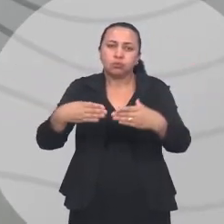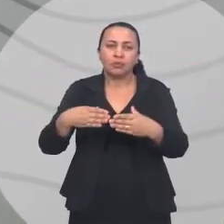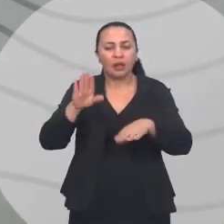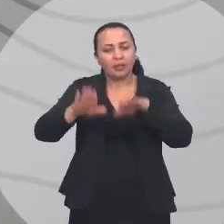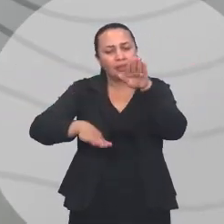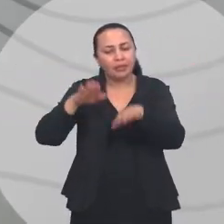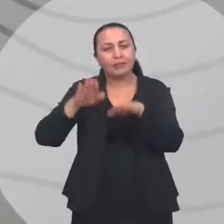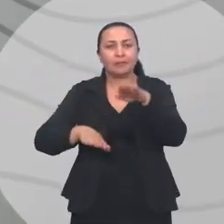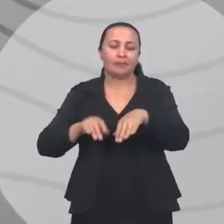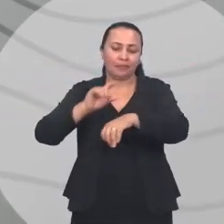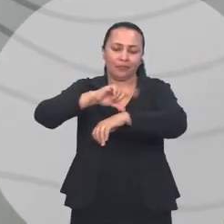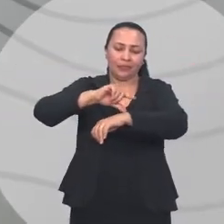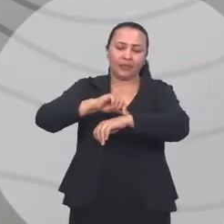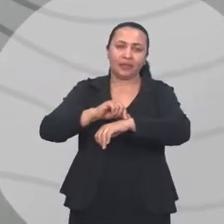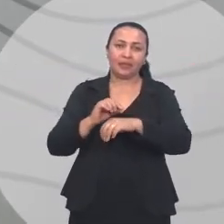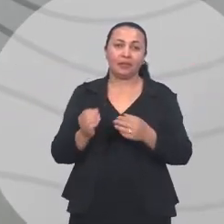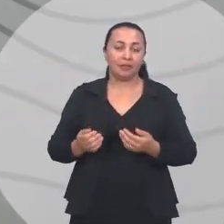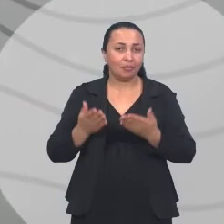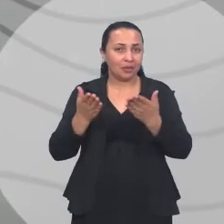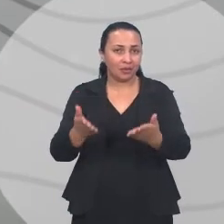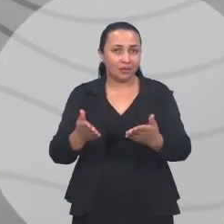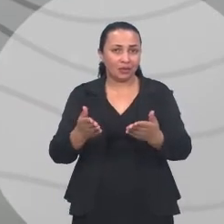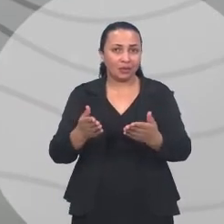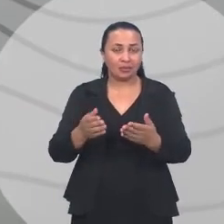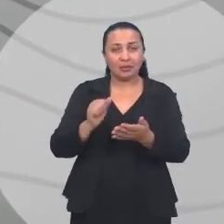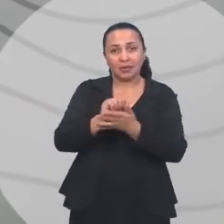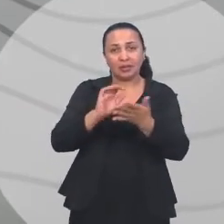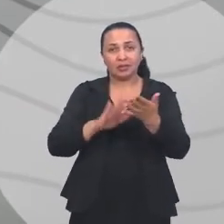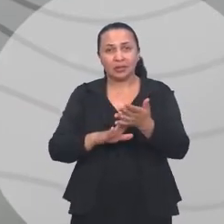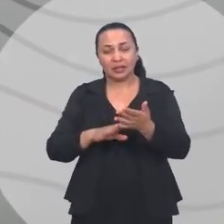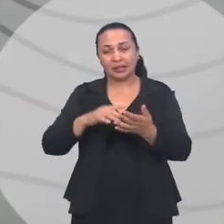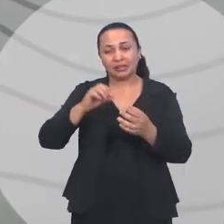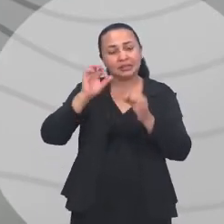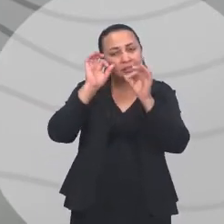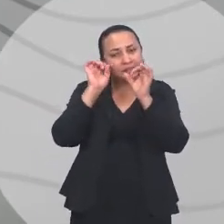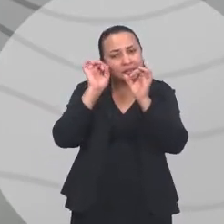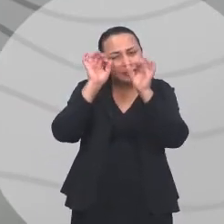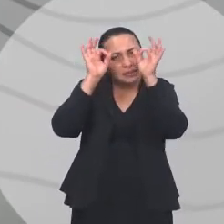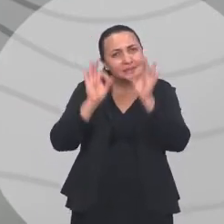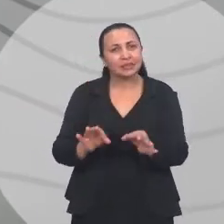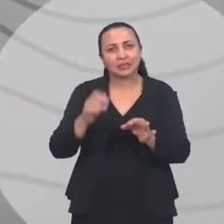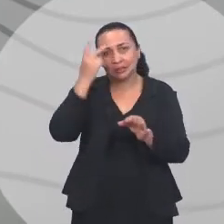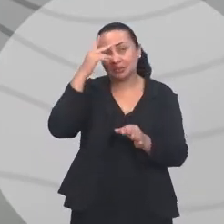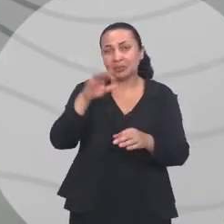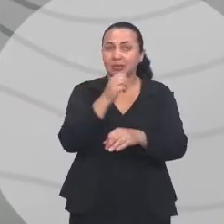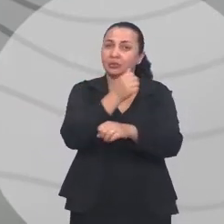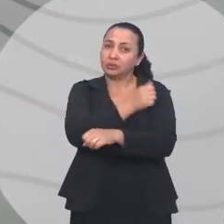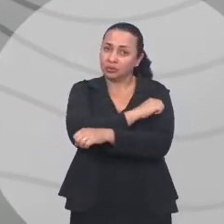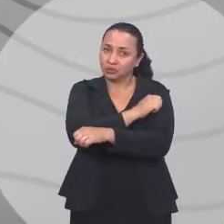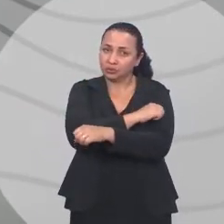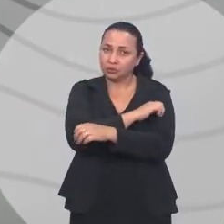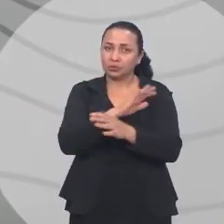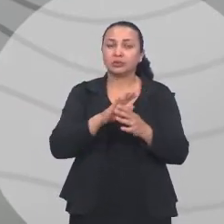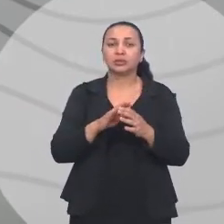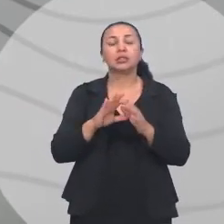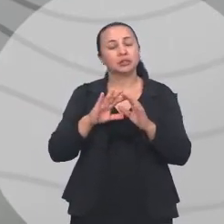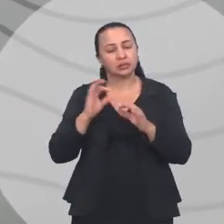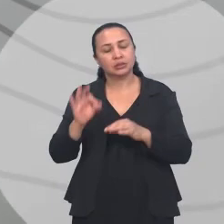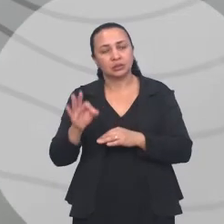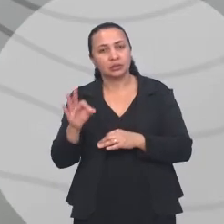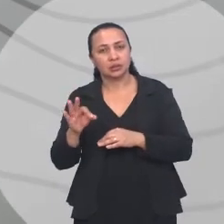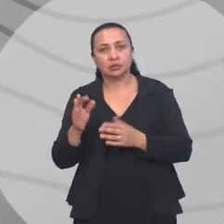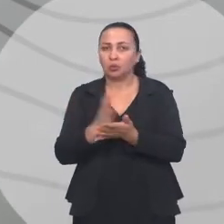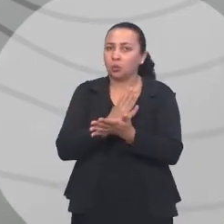horas dedicadas às atividades exclusivas com os estudantes é claro que orientados mediante orientação dos